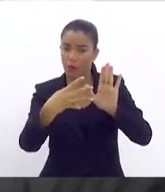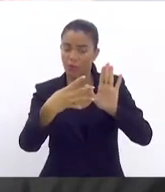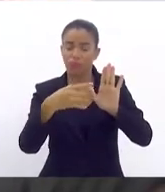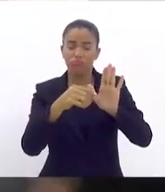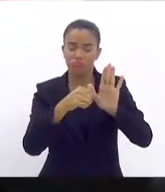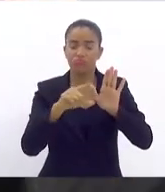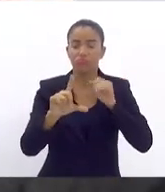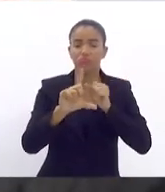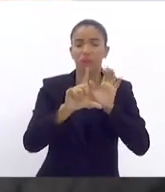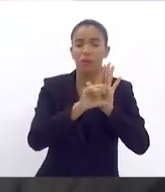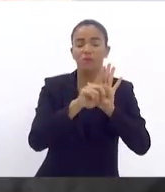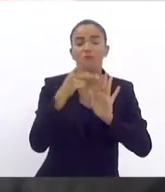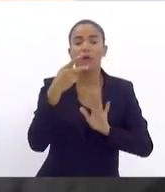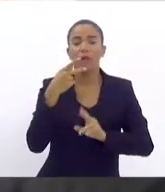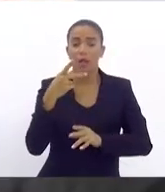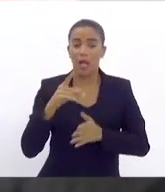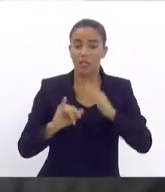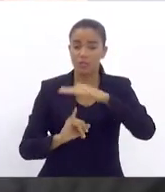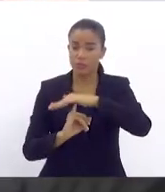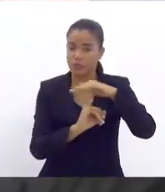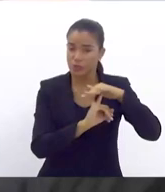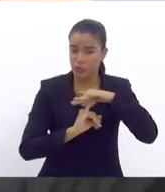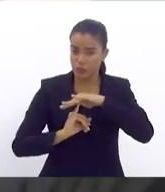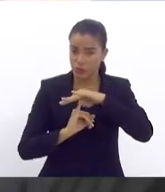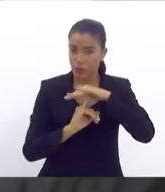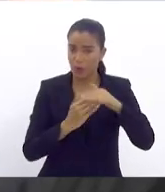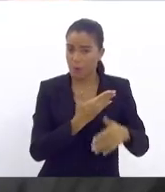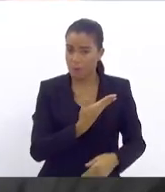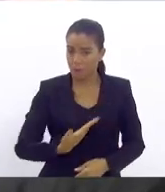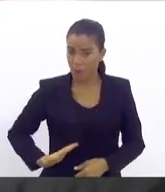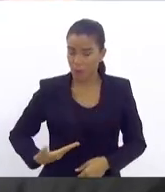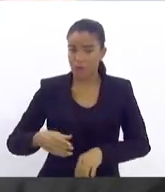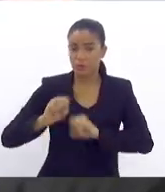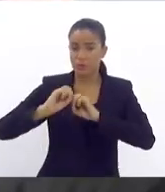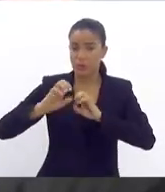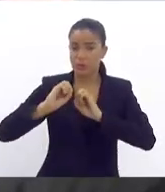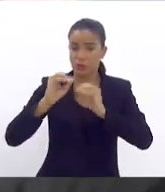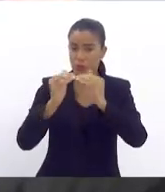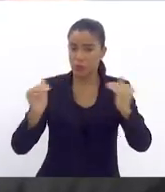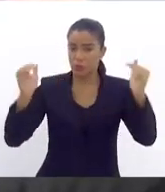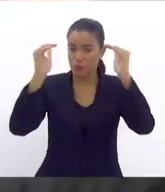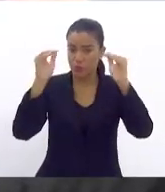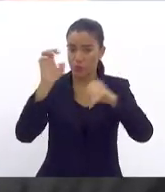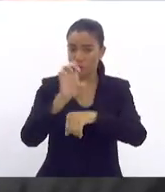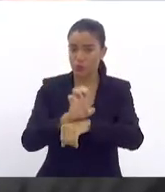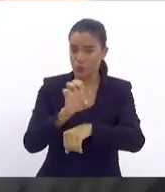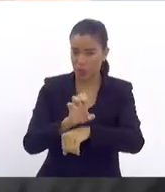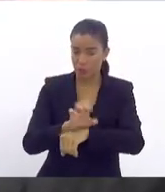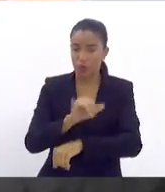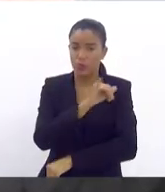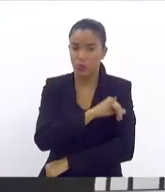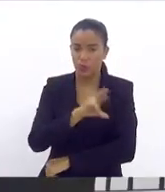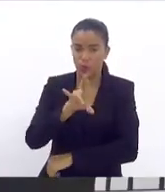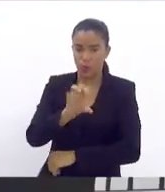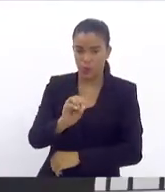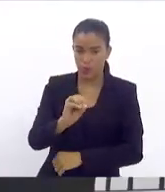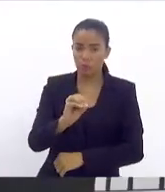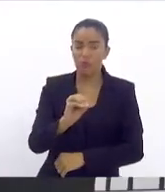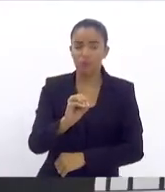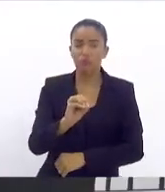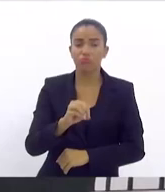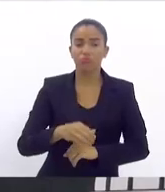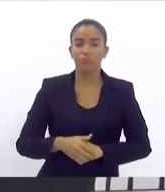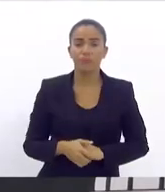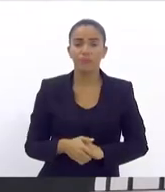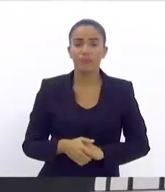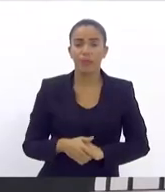diz o seguinte: as instituições públicas de ensino superior do Estado do Rio de Janeiro, por via de